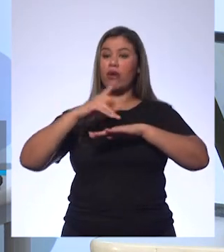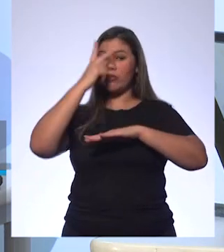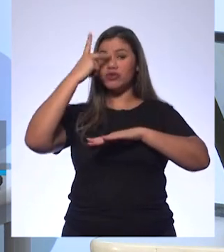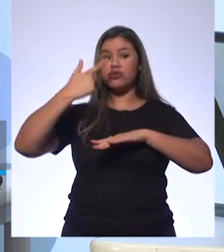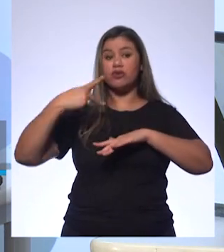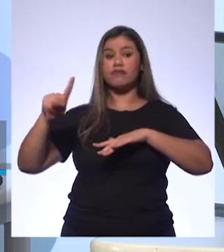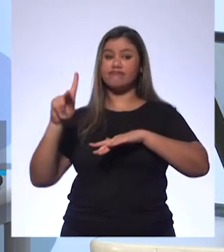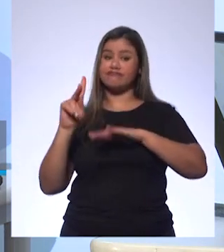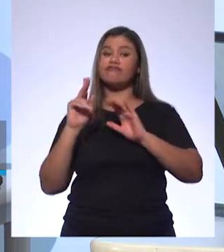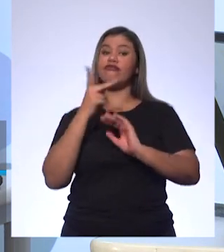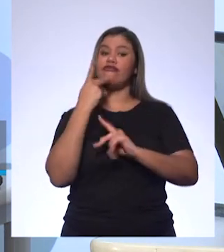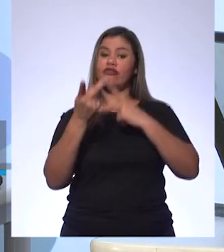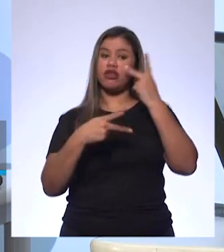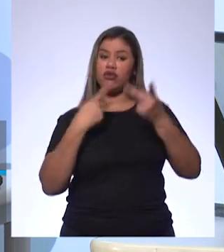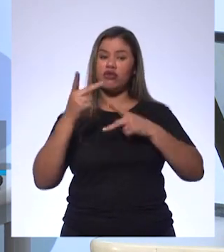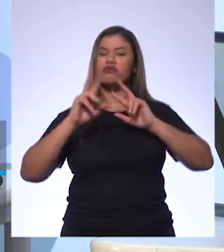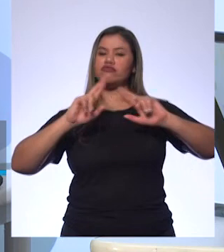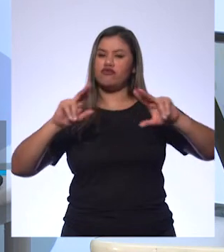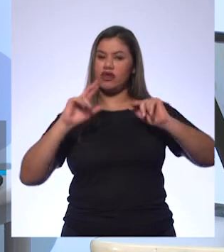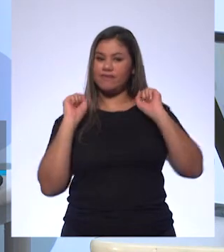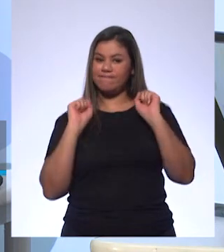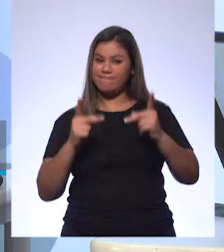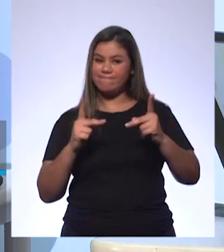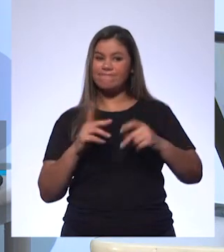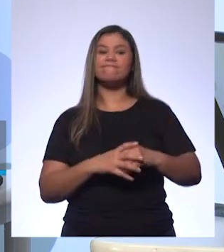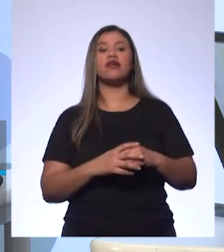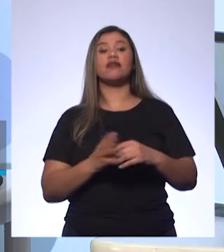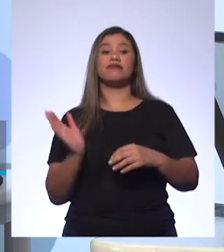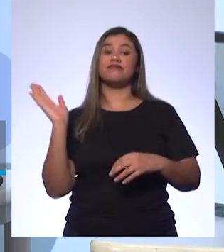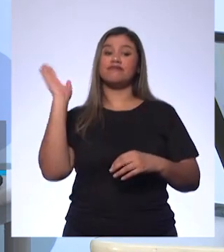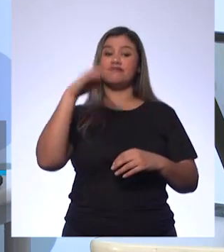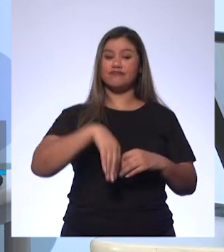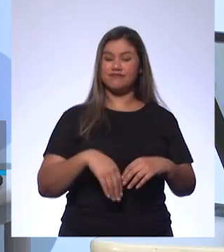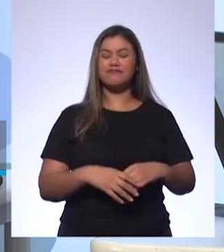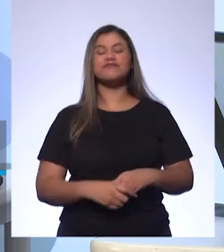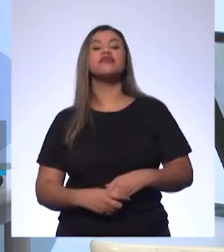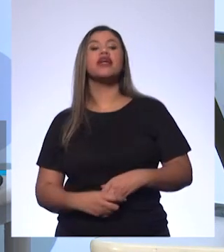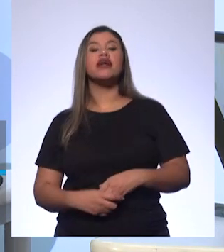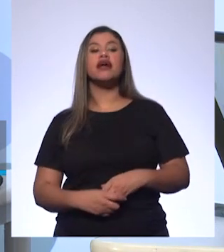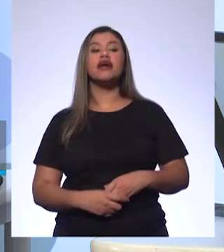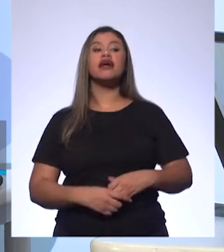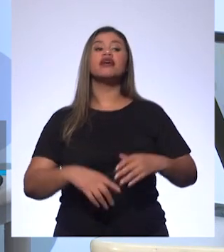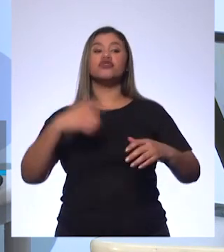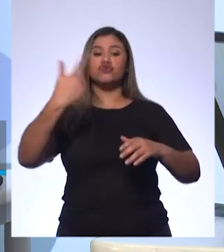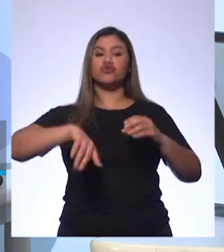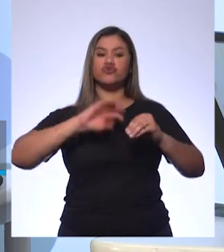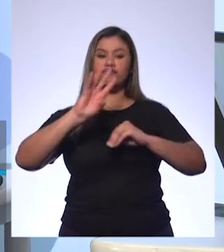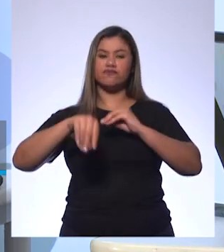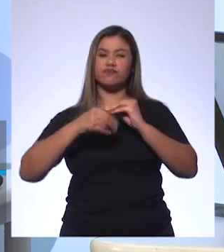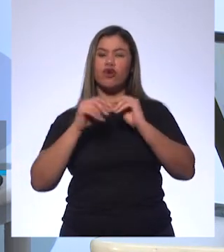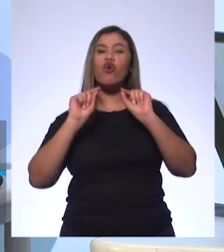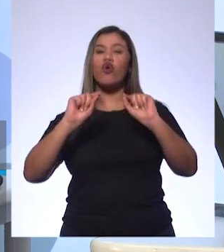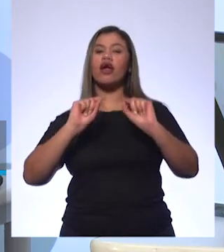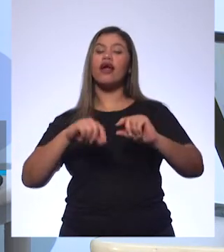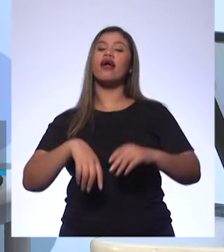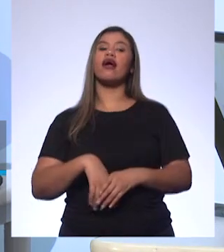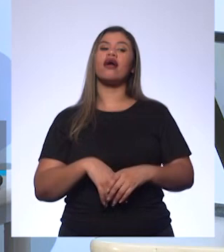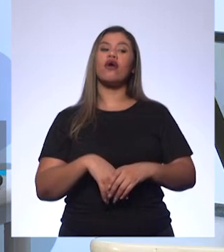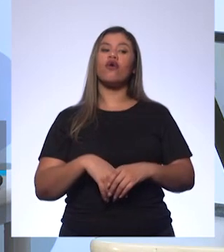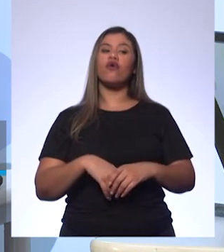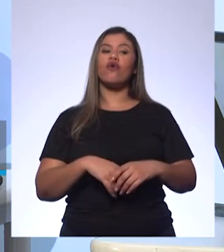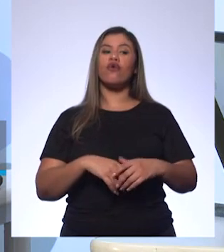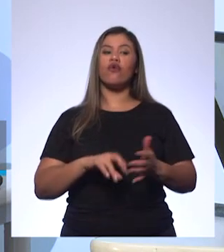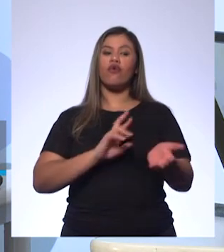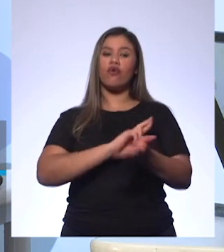outro disse. Aí é diferente, certo? Mas bora lá. E aí a variação até acrescentei. Né, coloquei ali, ó,